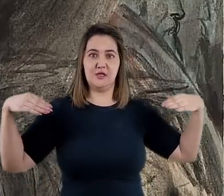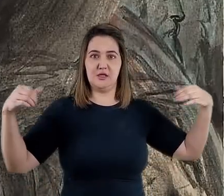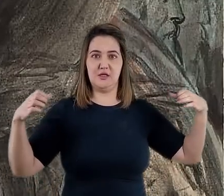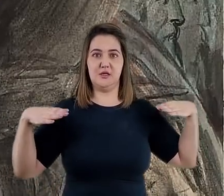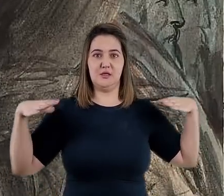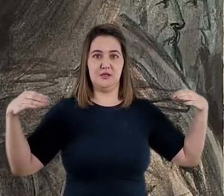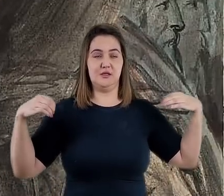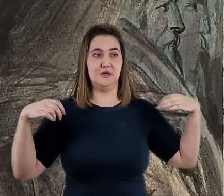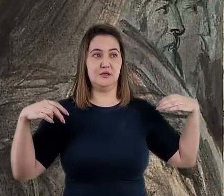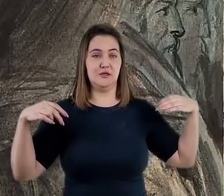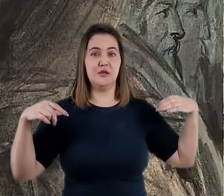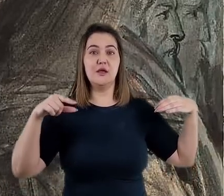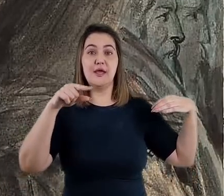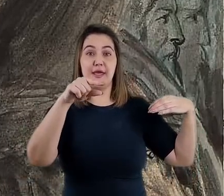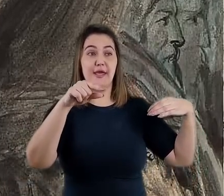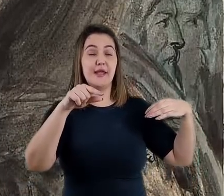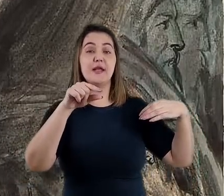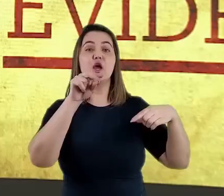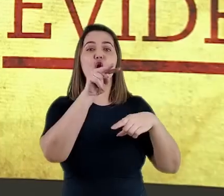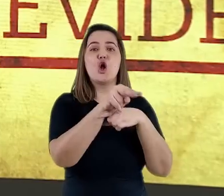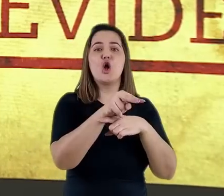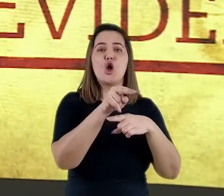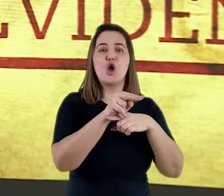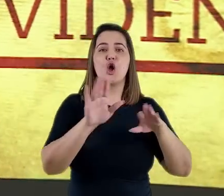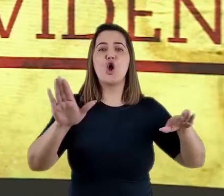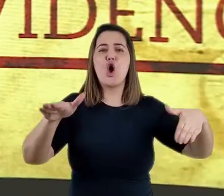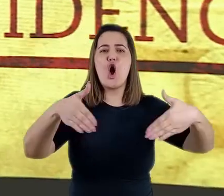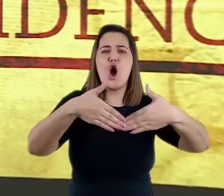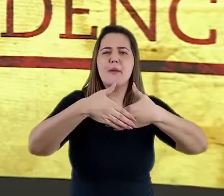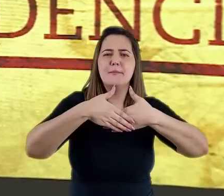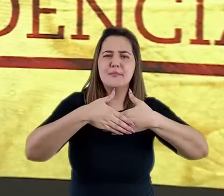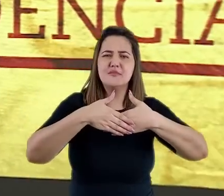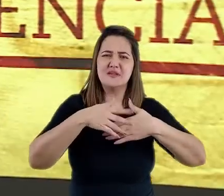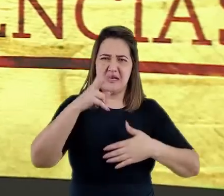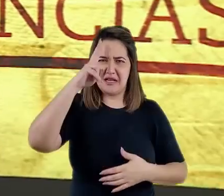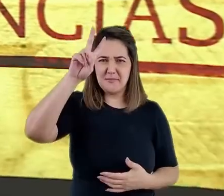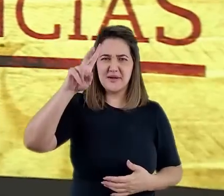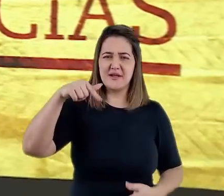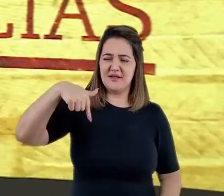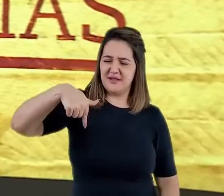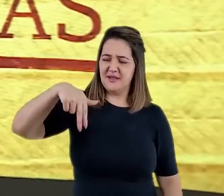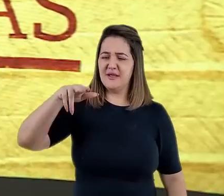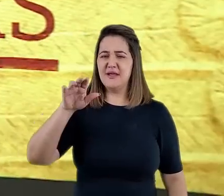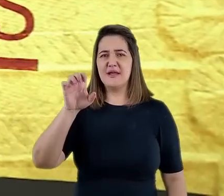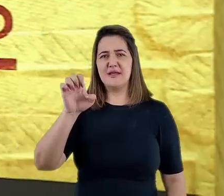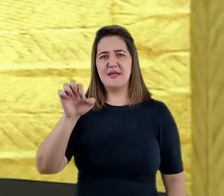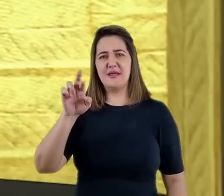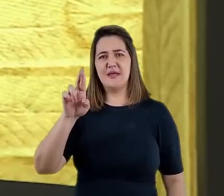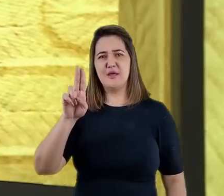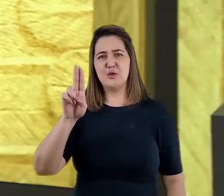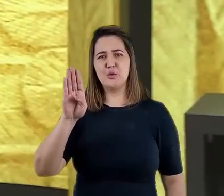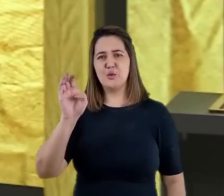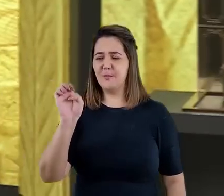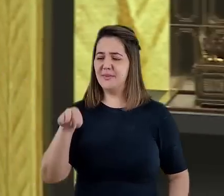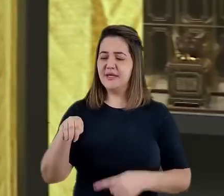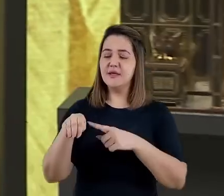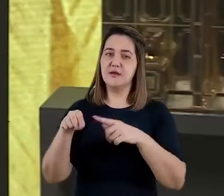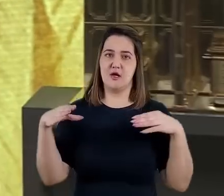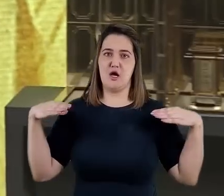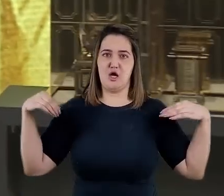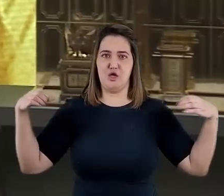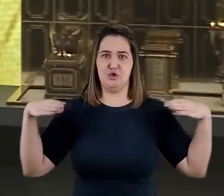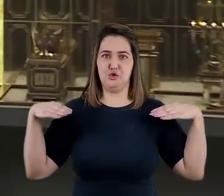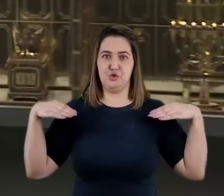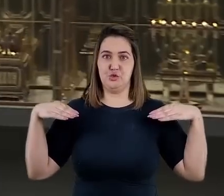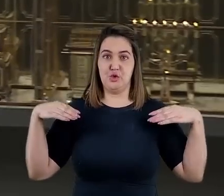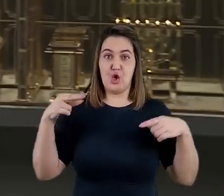querubim ungido que cobre. Você percebeu essa expressão? O querubim ungido que cobre.